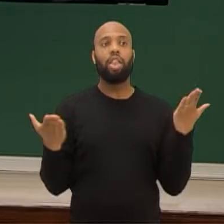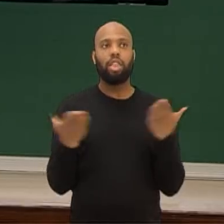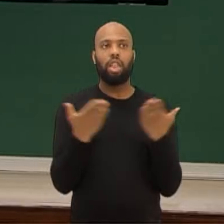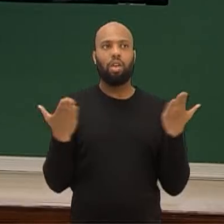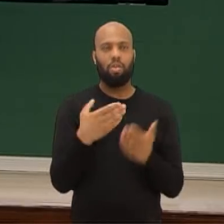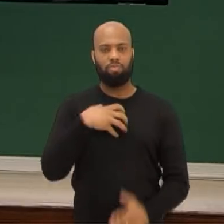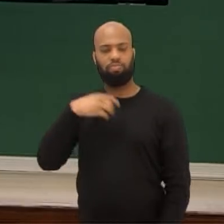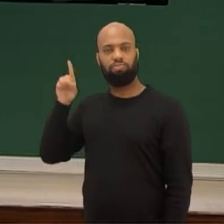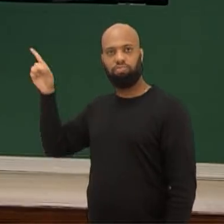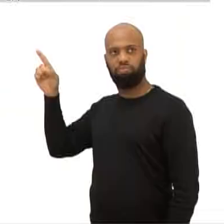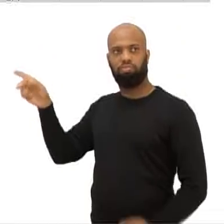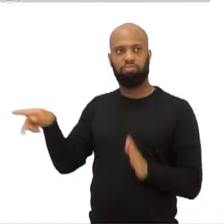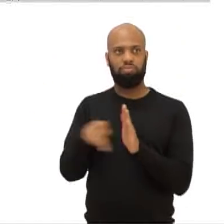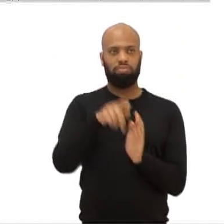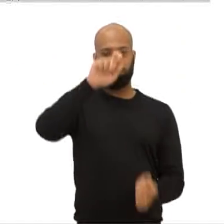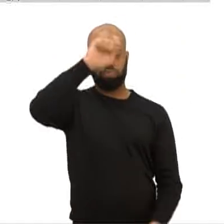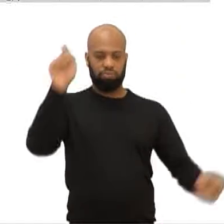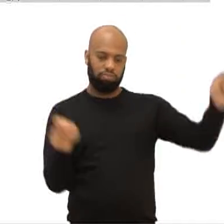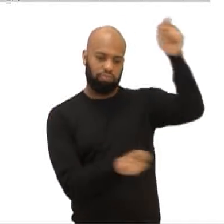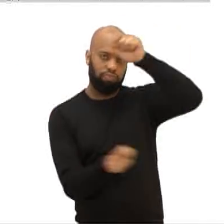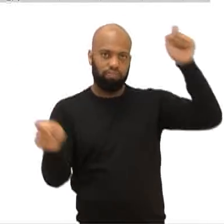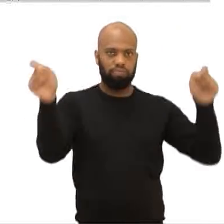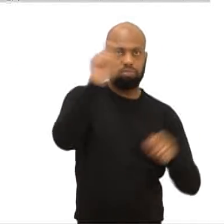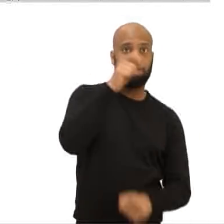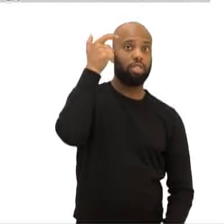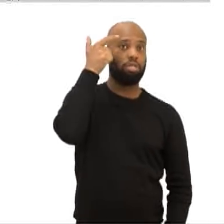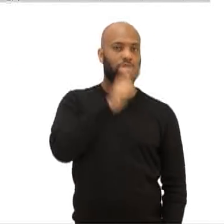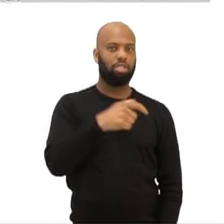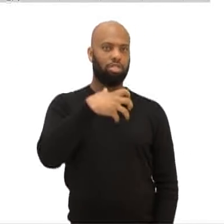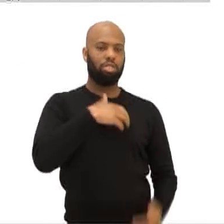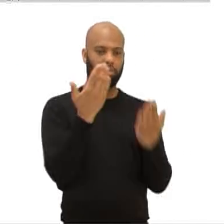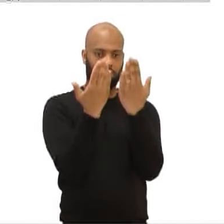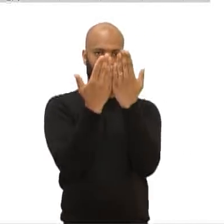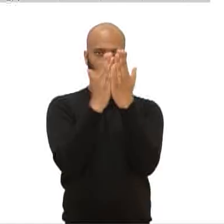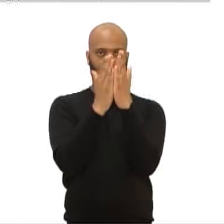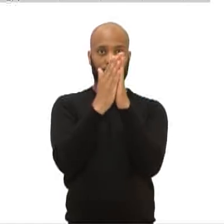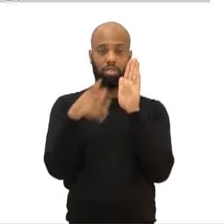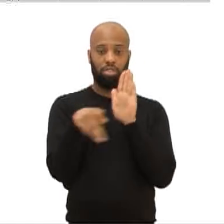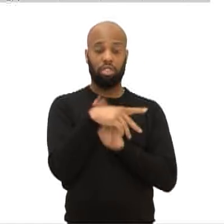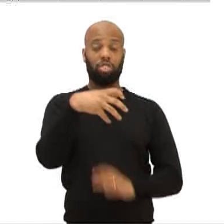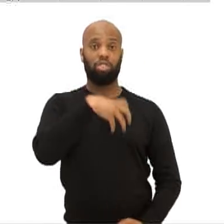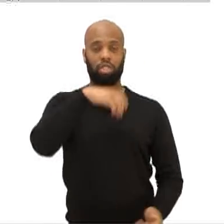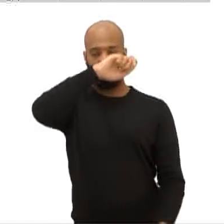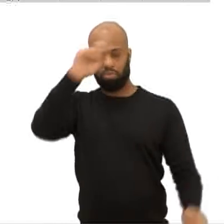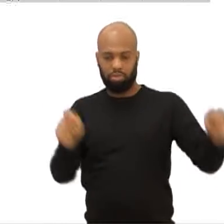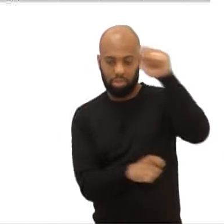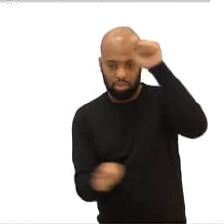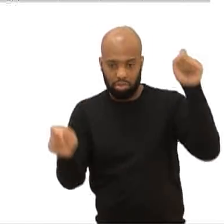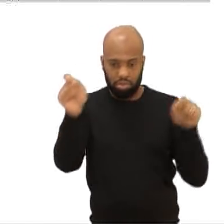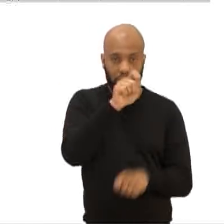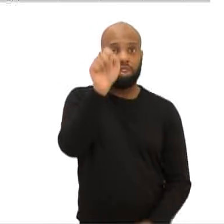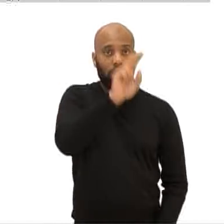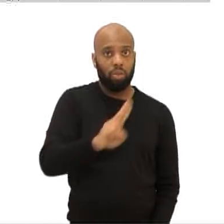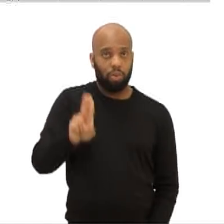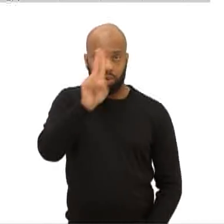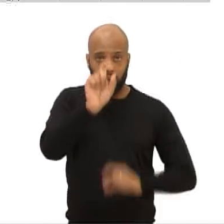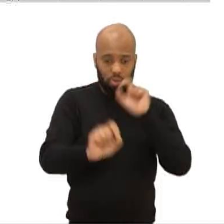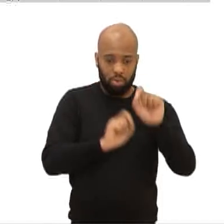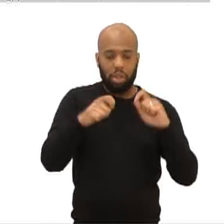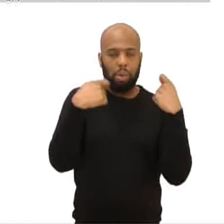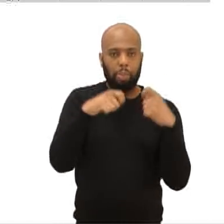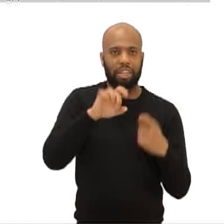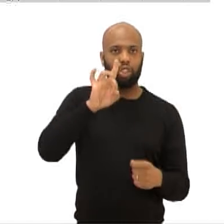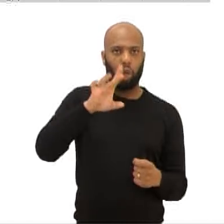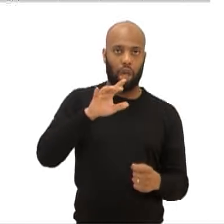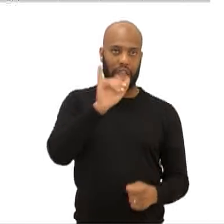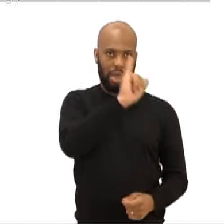Simetria de rotação. Para criar um correspondente simétrico através da rotação, basta apenas